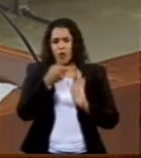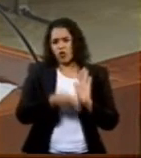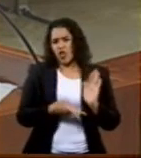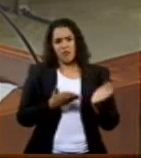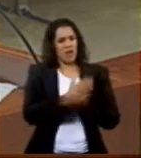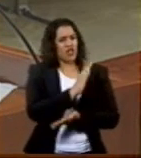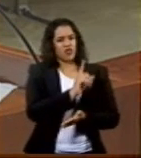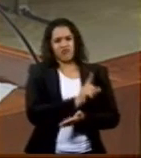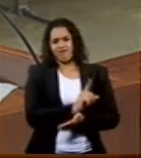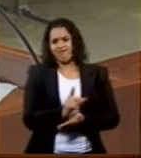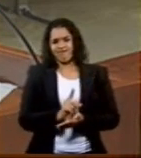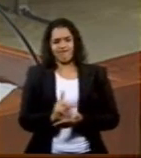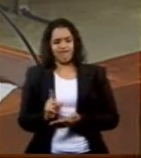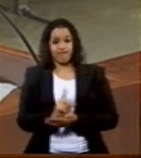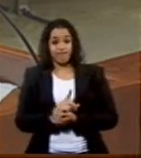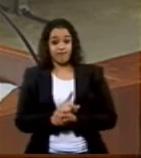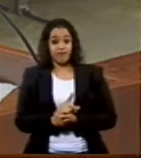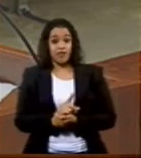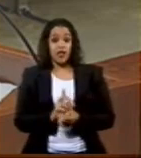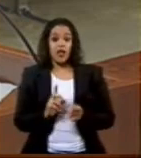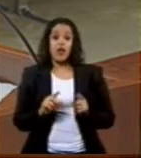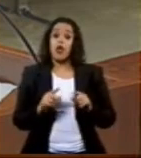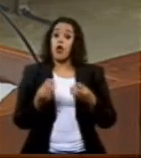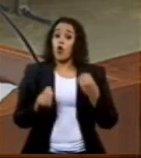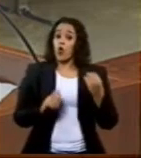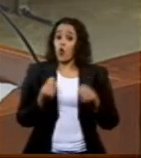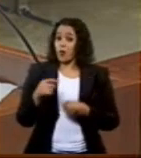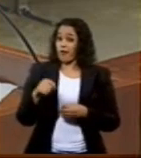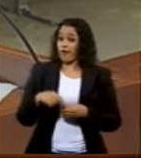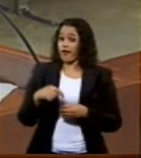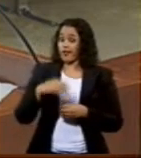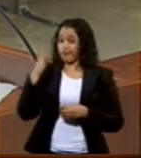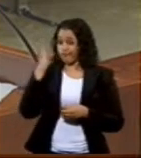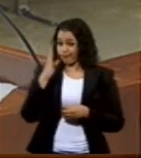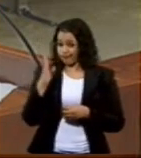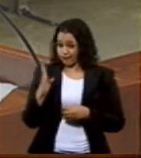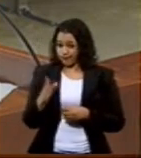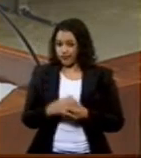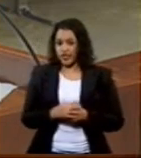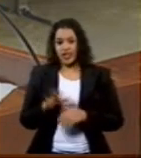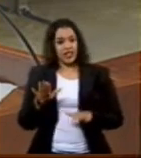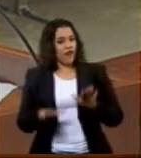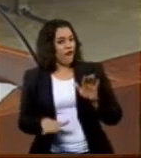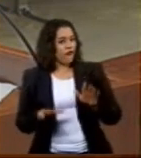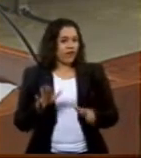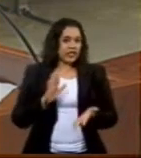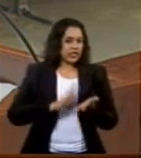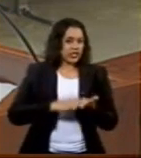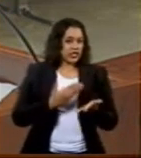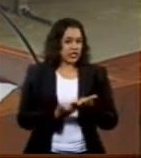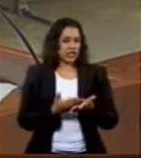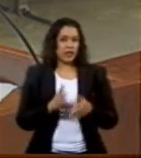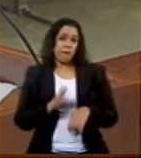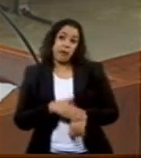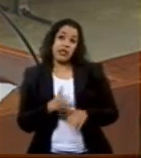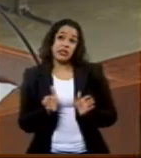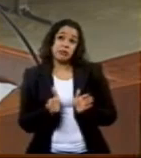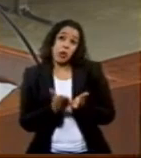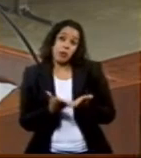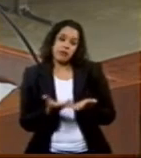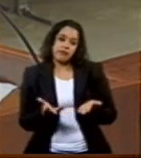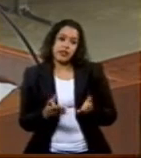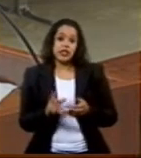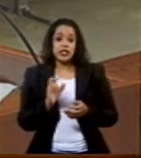avançando nas casas legislativas. Como no Brasil, talvez a interpretação mais pobre, mas é a que vale,